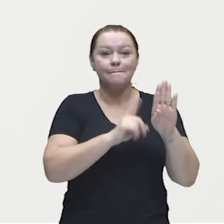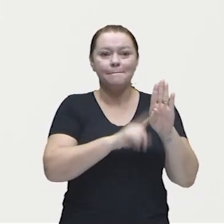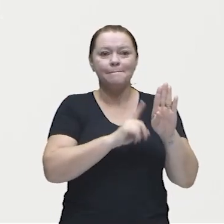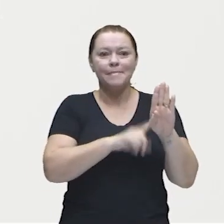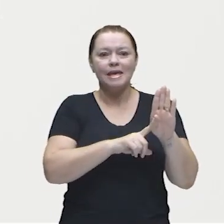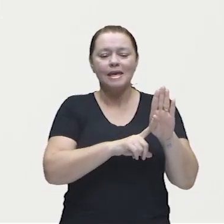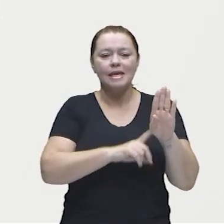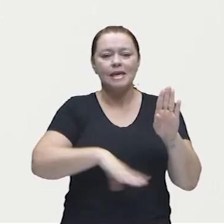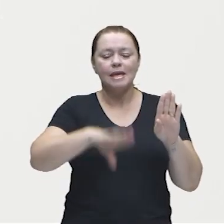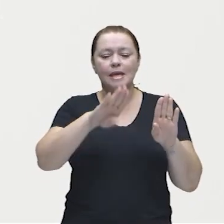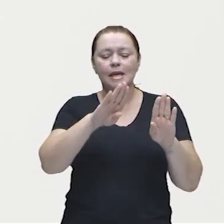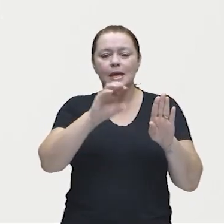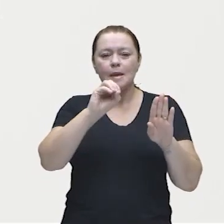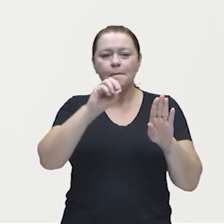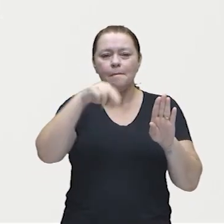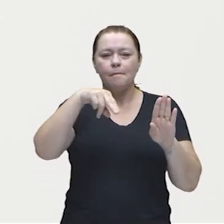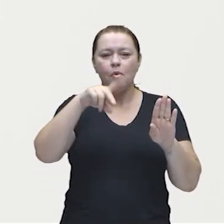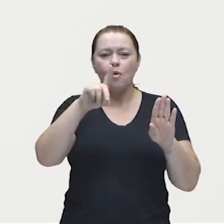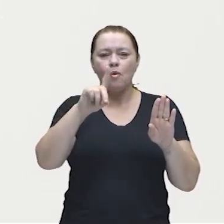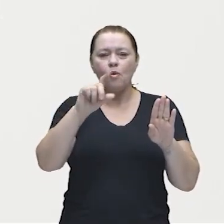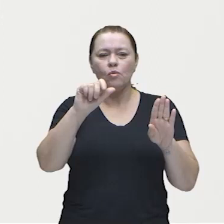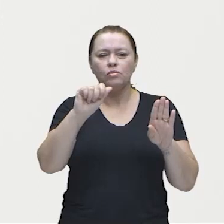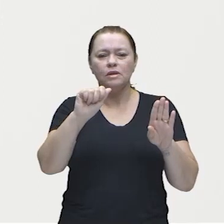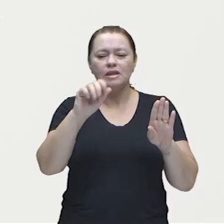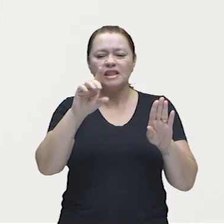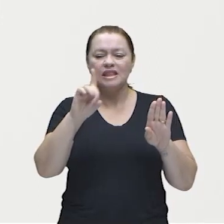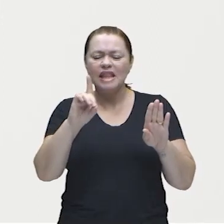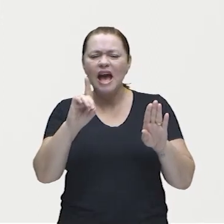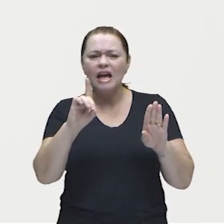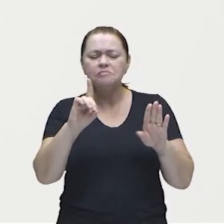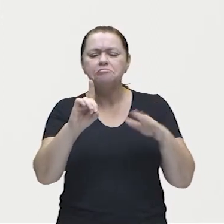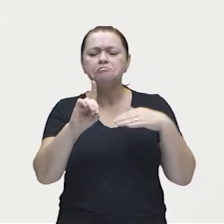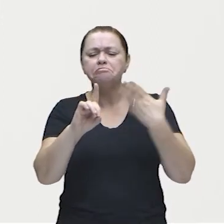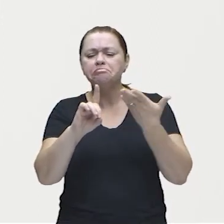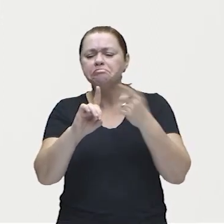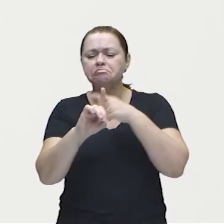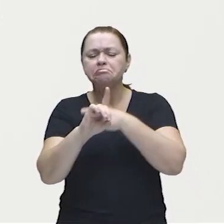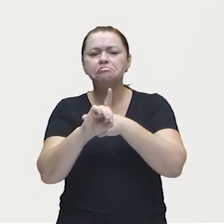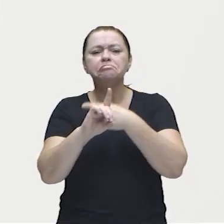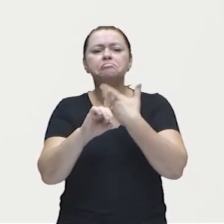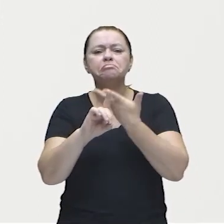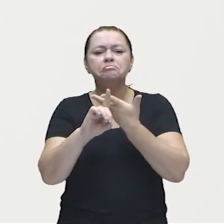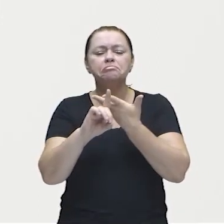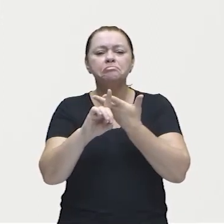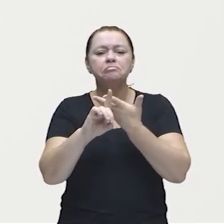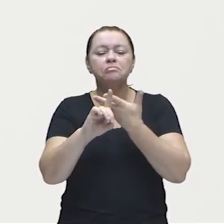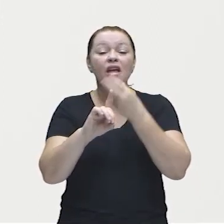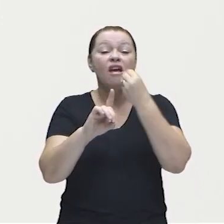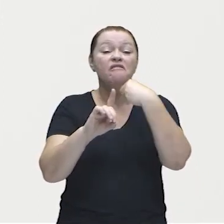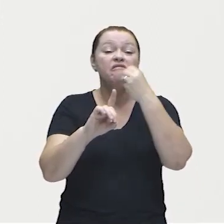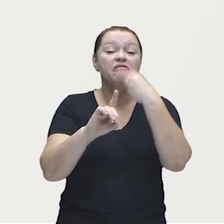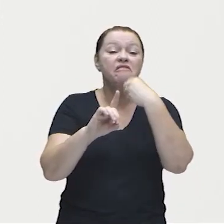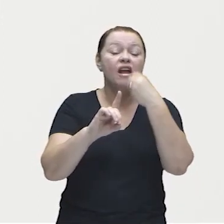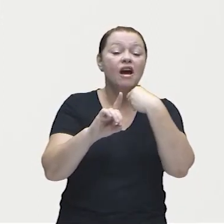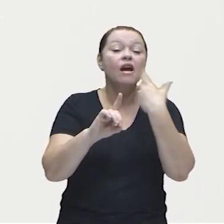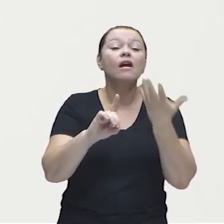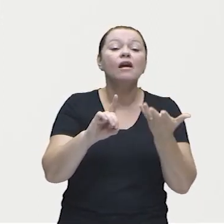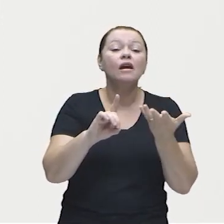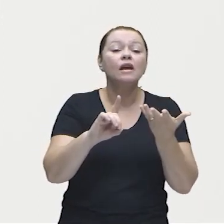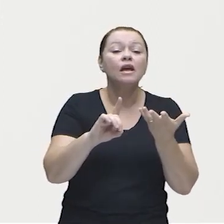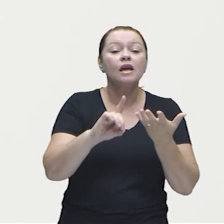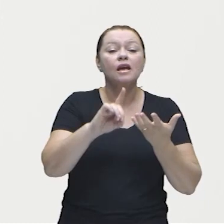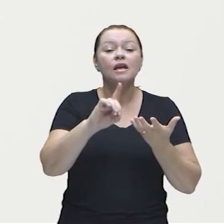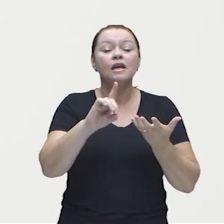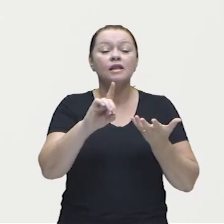Bondade. Bondade. Tem um som fraco, né? E quando tem um som fraco, significa que é a vogal E com som